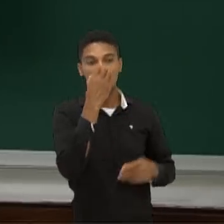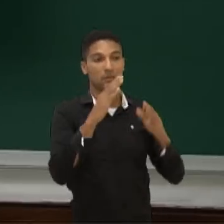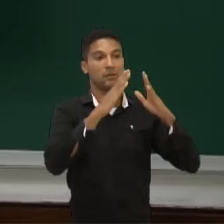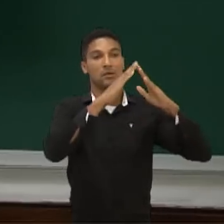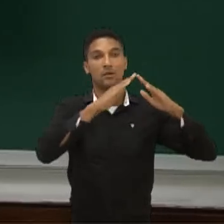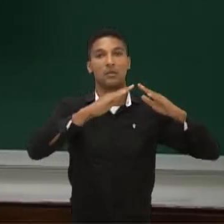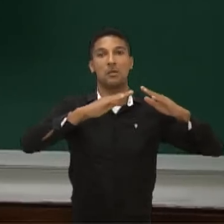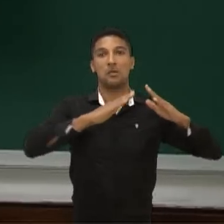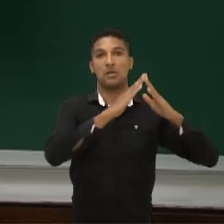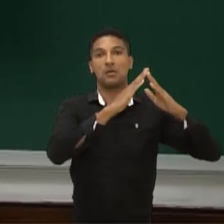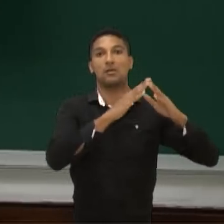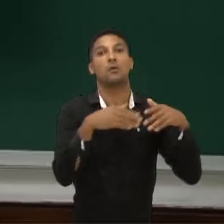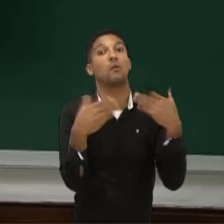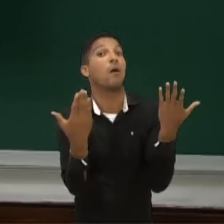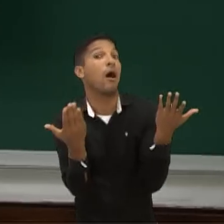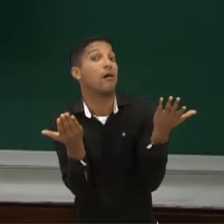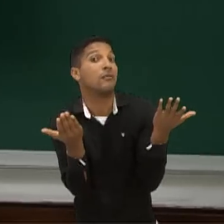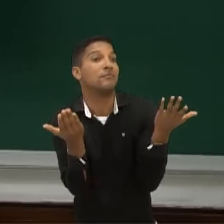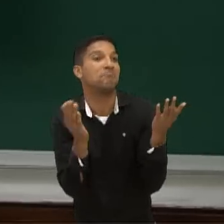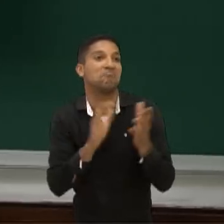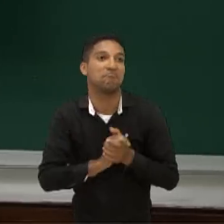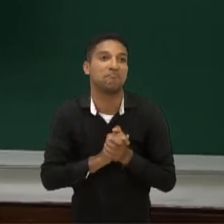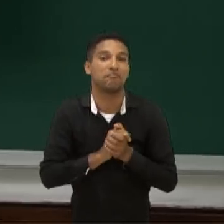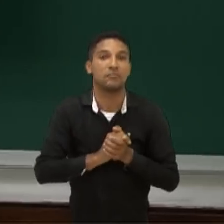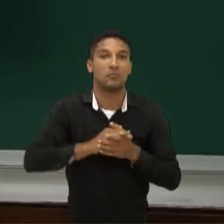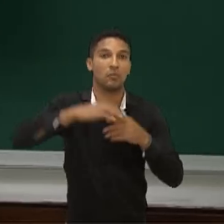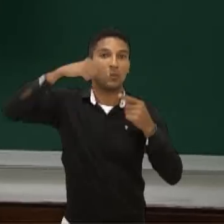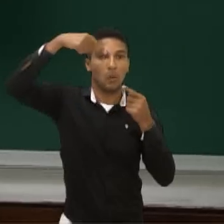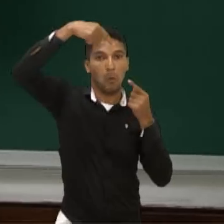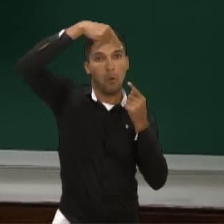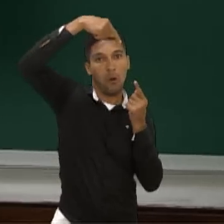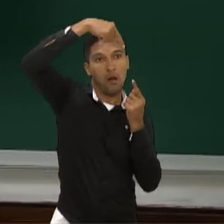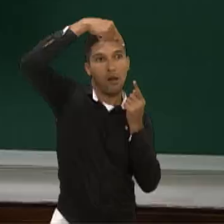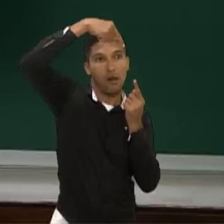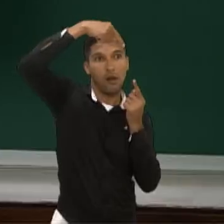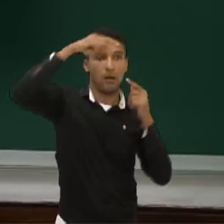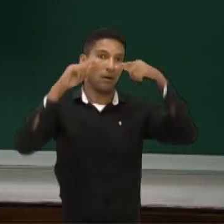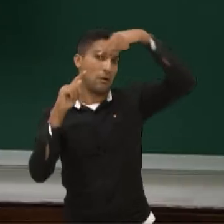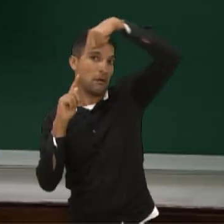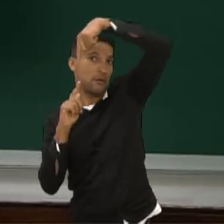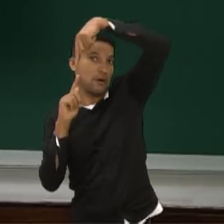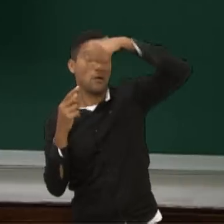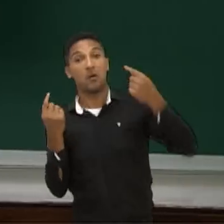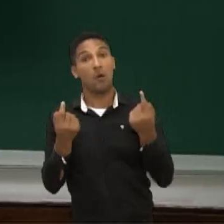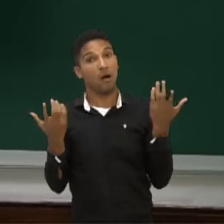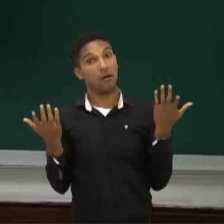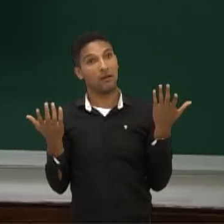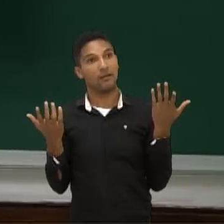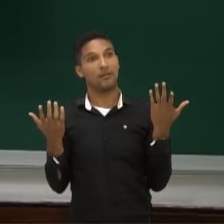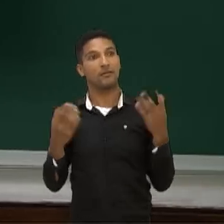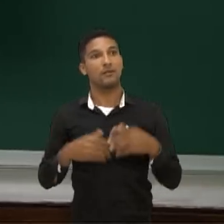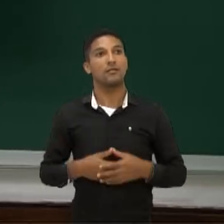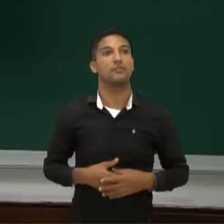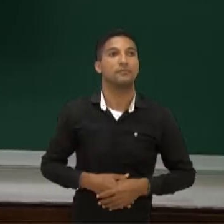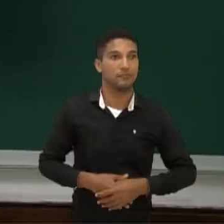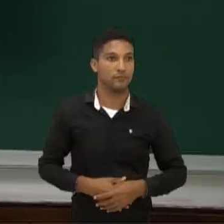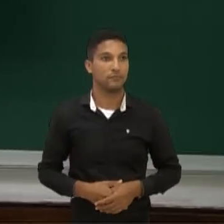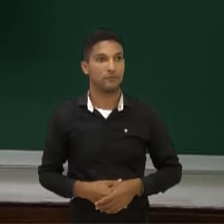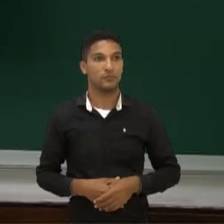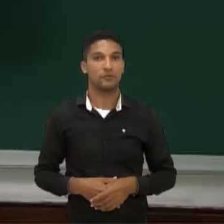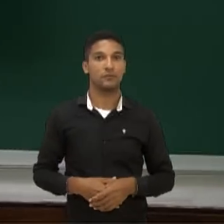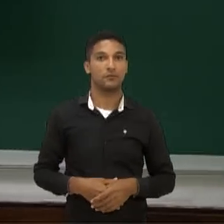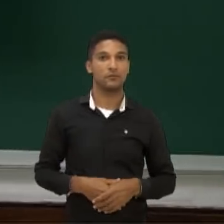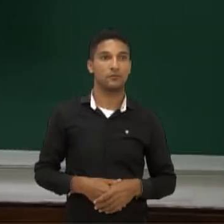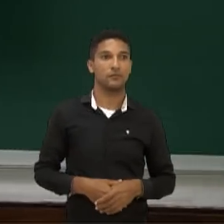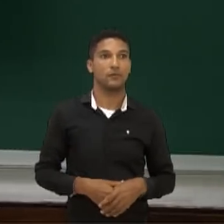mercado. Então, o circo está em qual? Ele está em qual segmento? Né? Ele estaria entre a padaria e o mercado. Então, mas aqui a professora